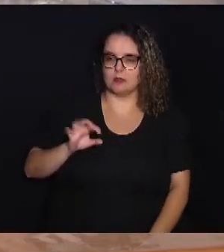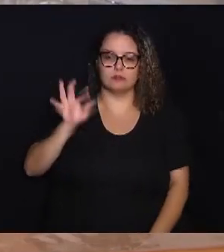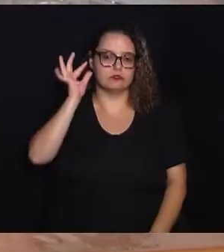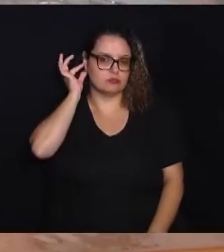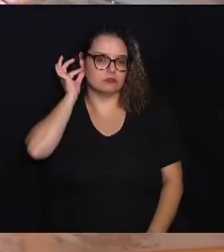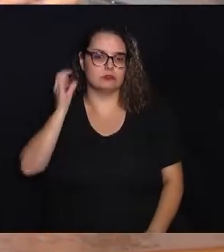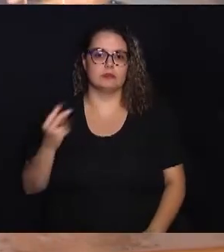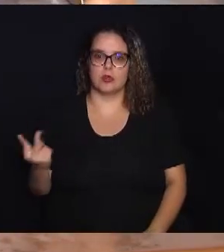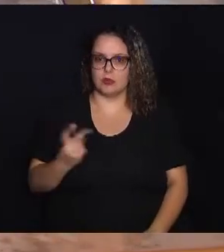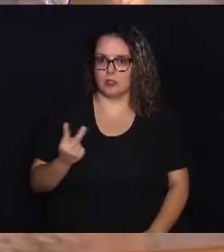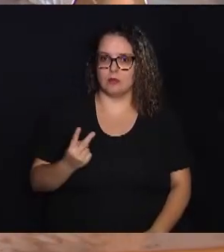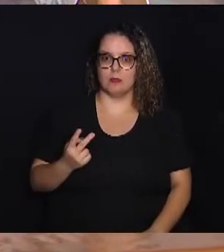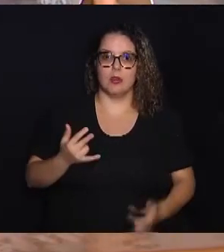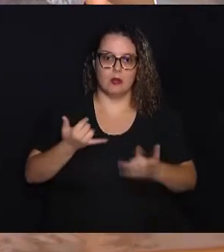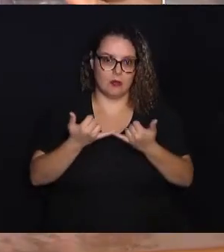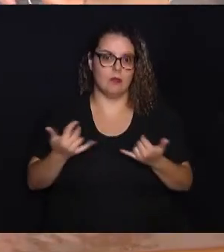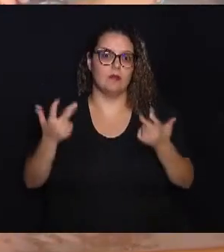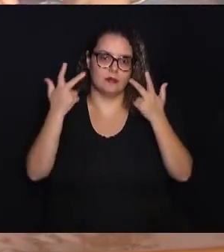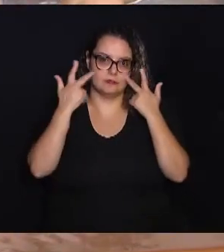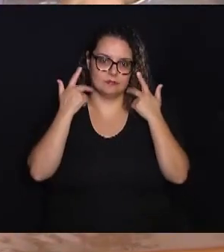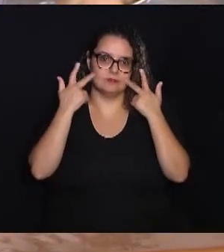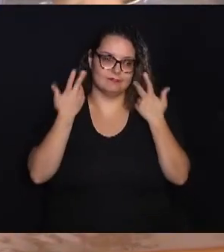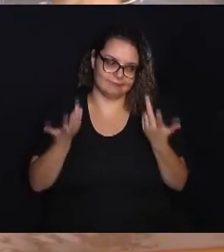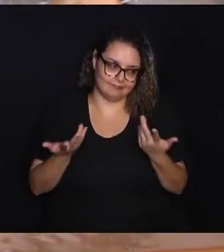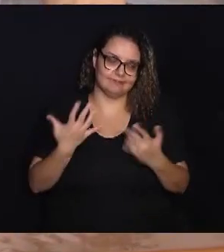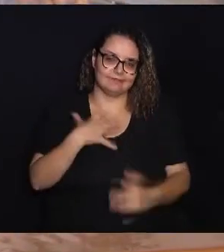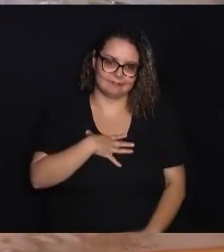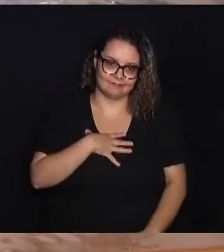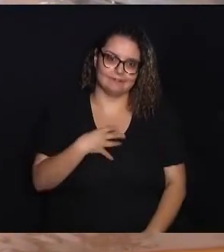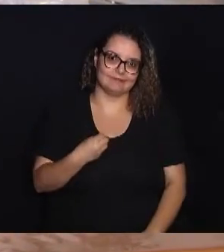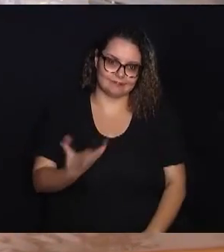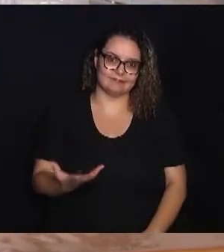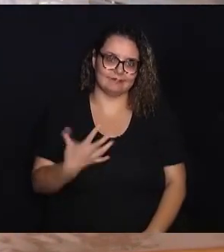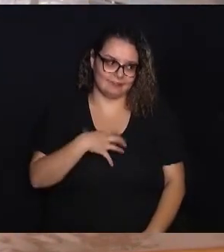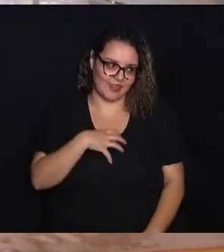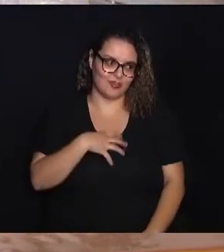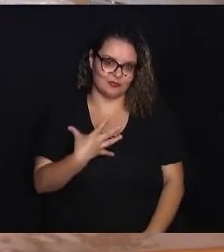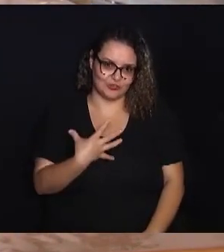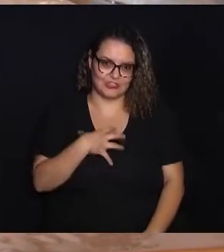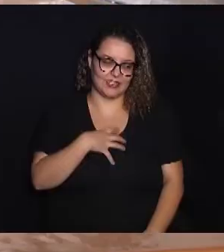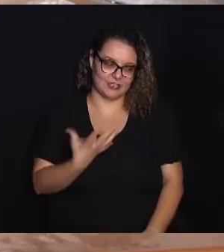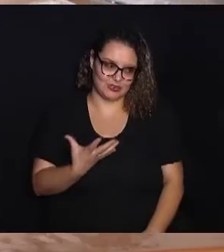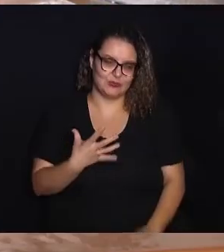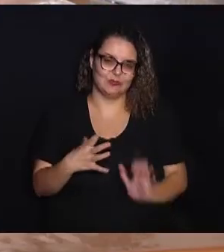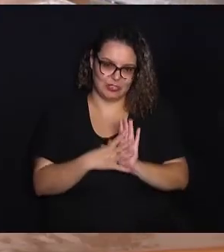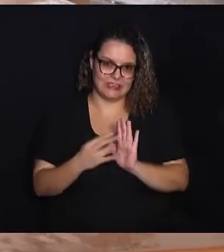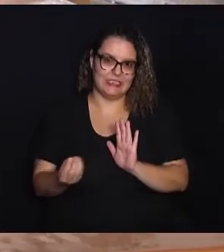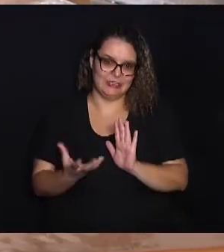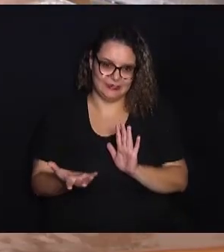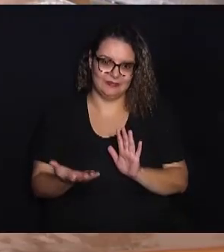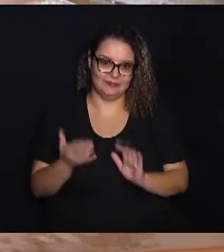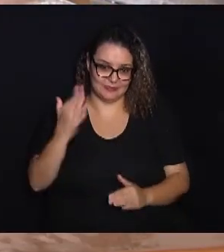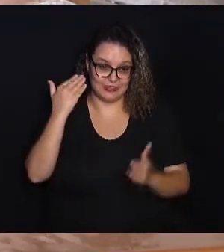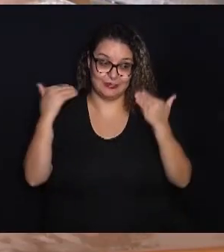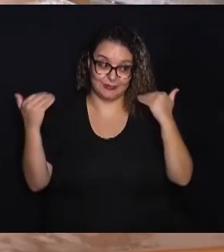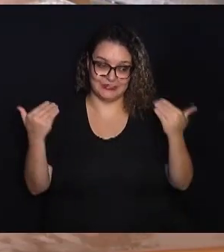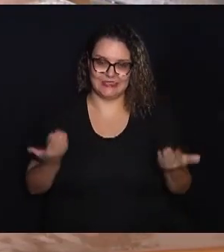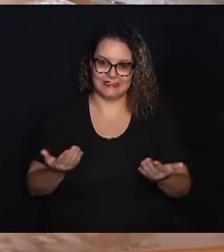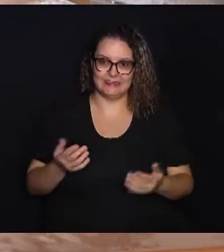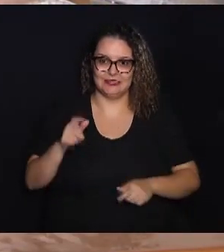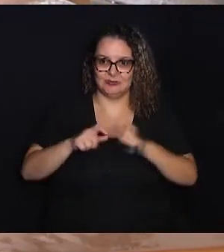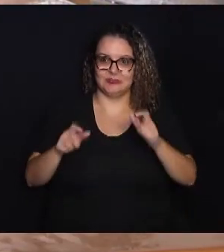mostrar que aqui a gente tem o mesmo tom de rosa que a gente está trabalhando. A pecinha, ela